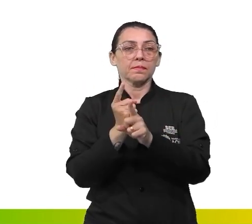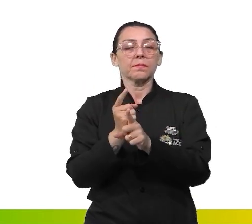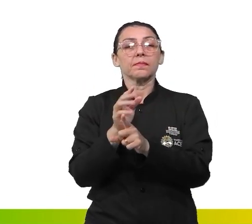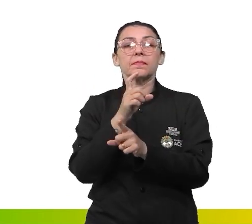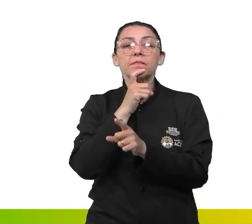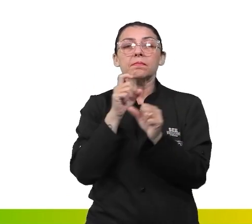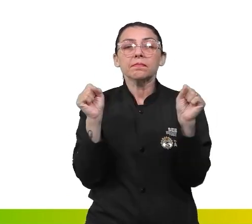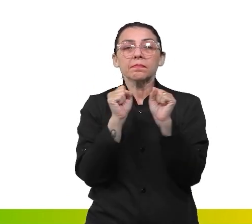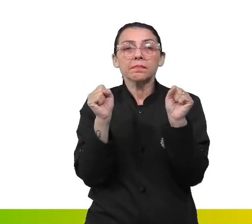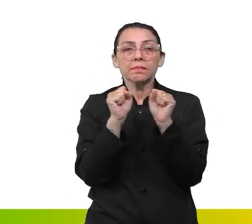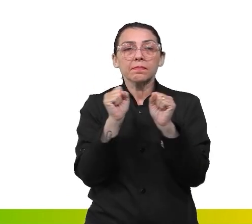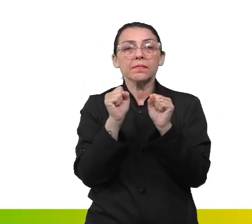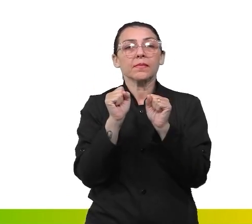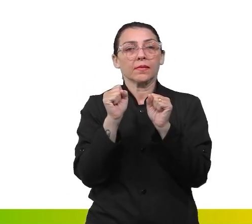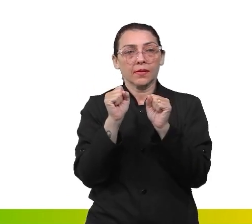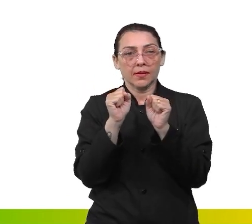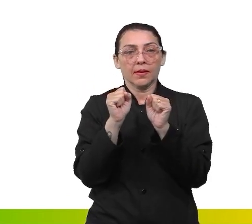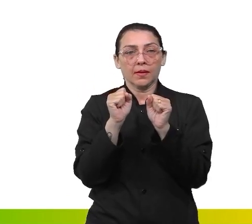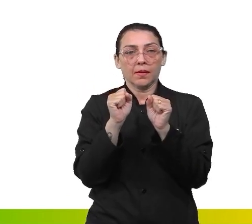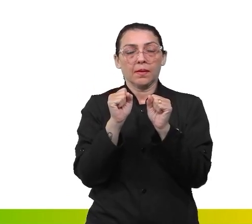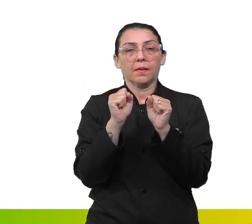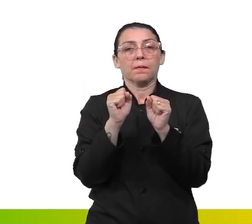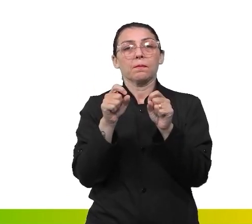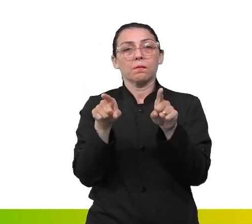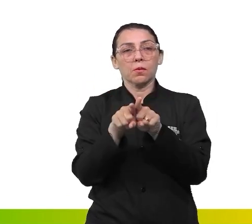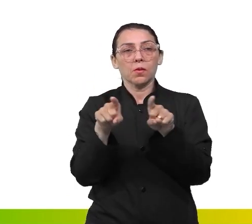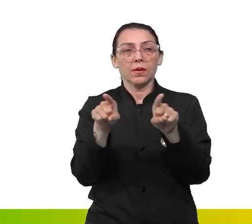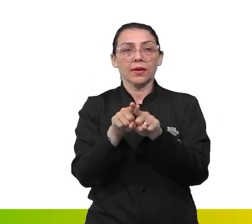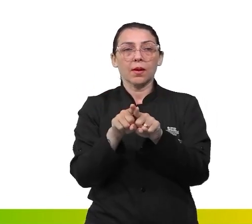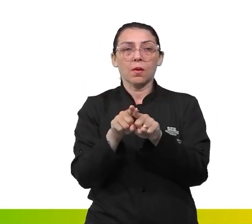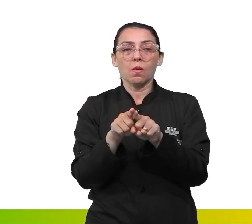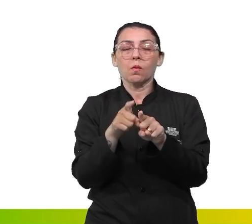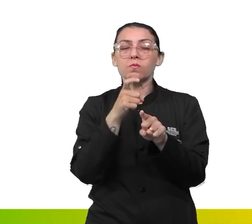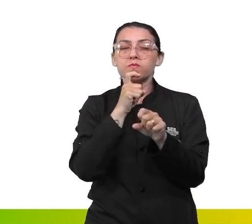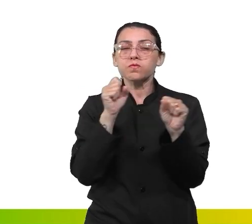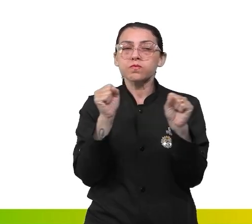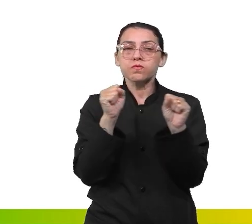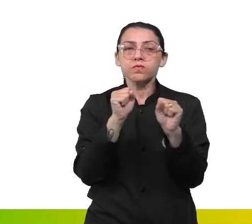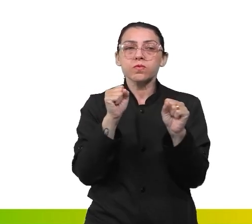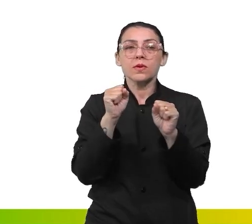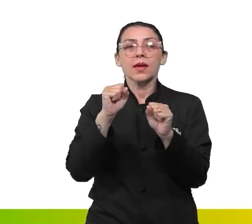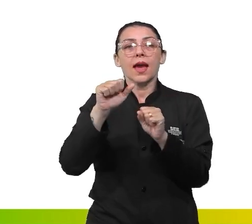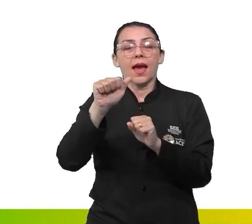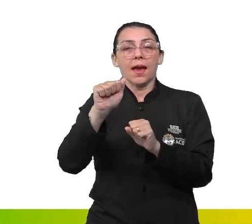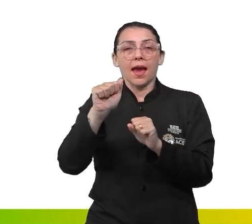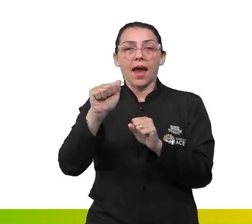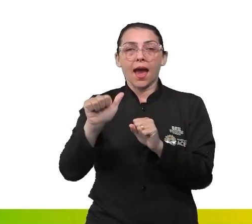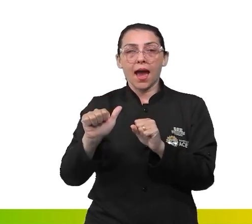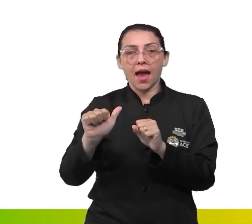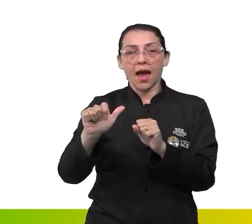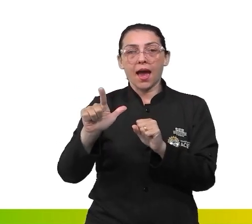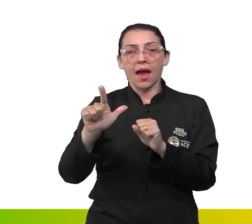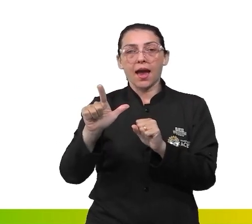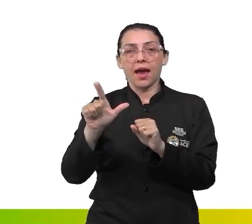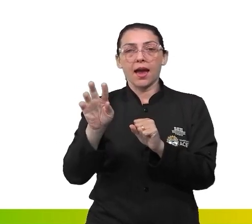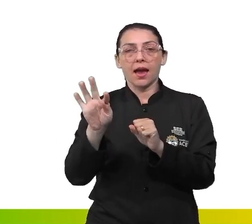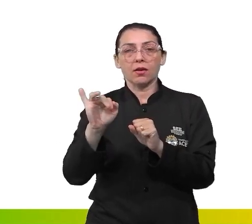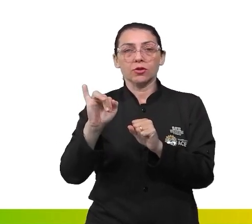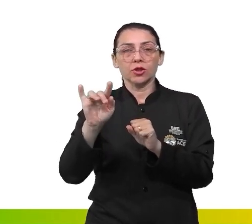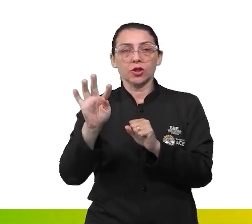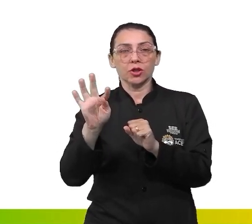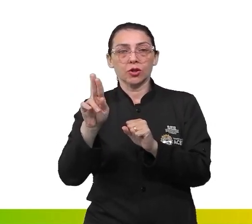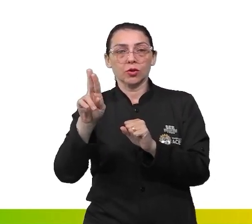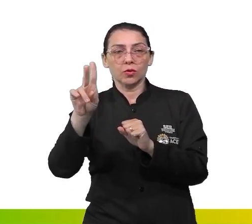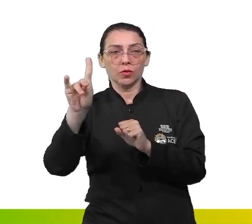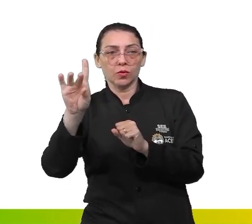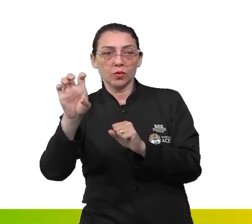climas frios. Sim, pessoal, o continente americano também aí tem uma porção bastante fria, que são aí as